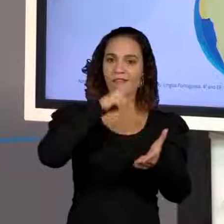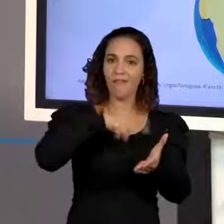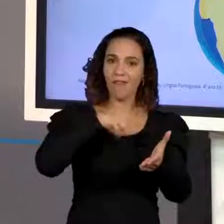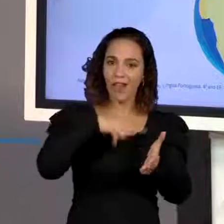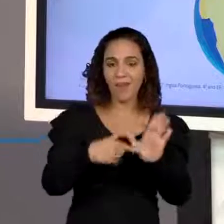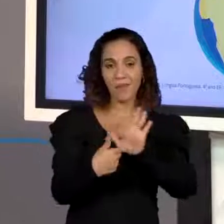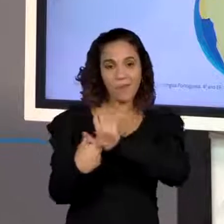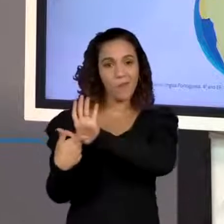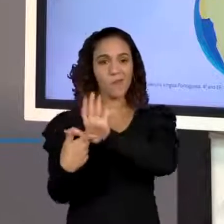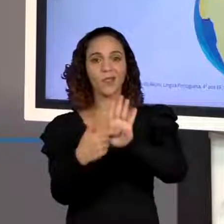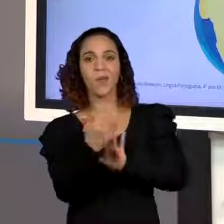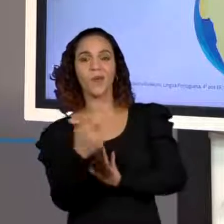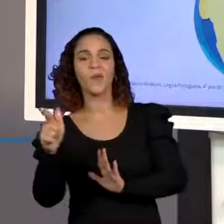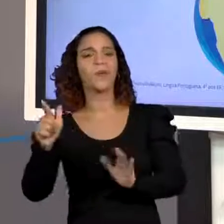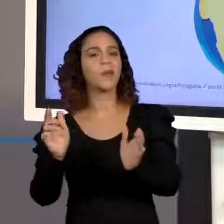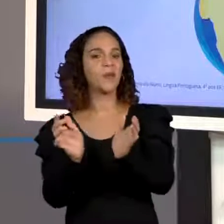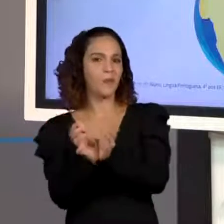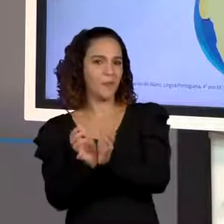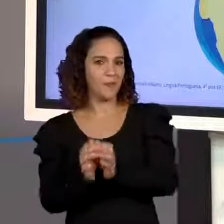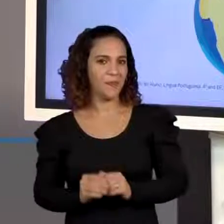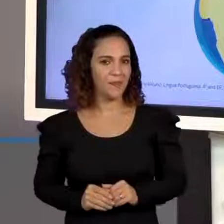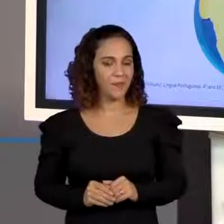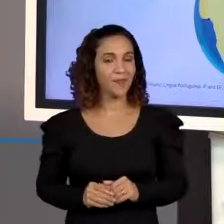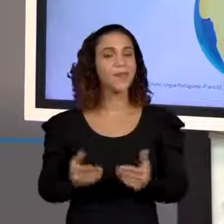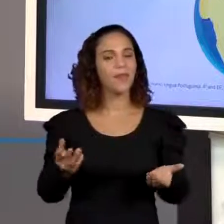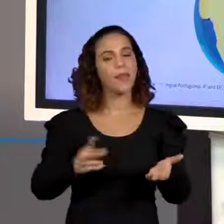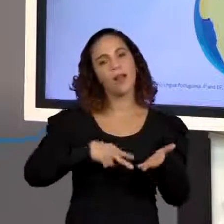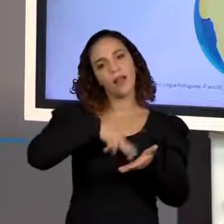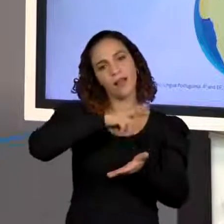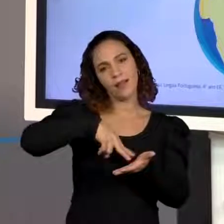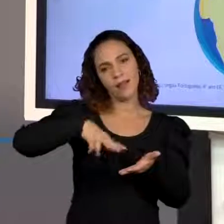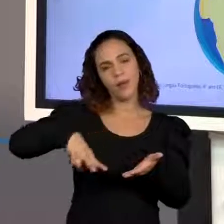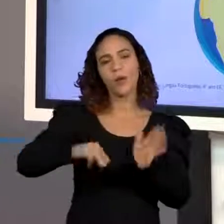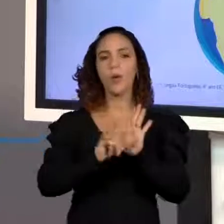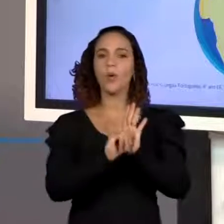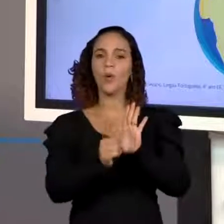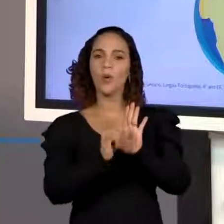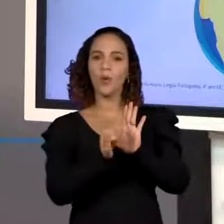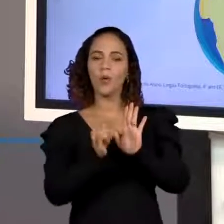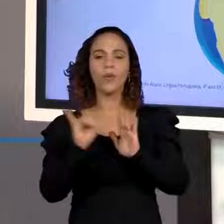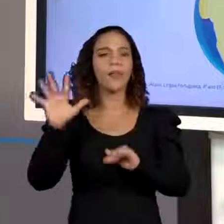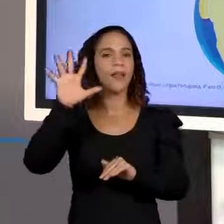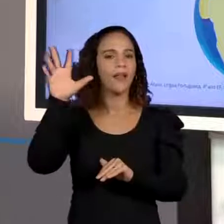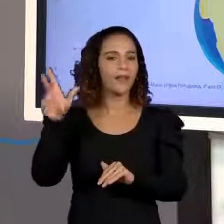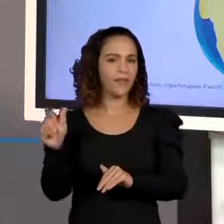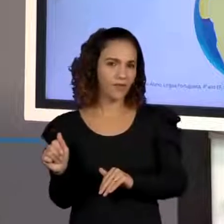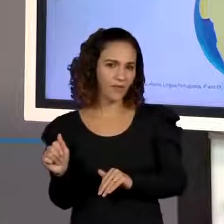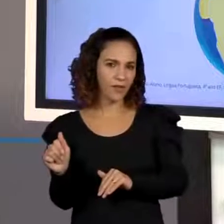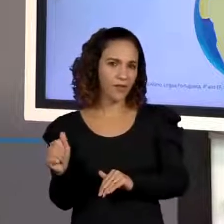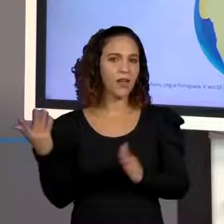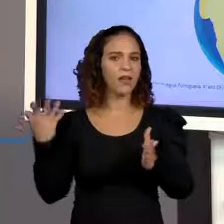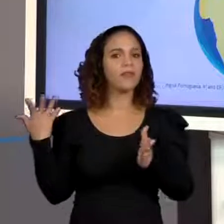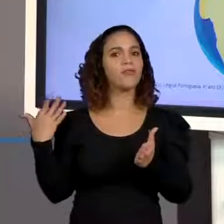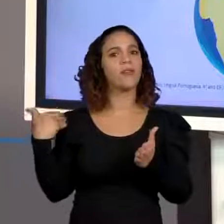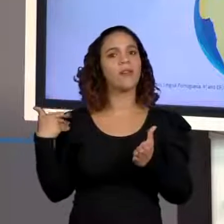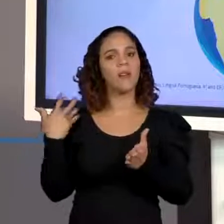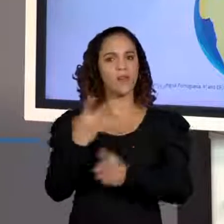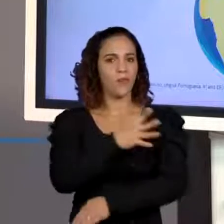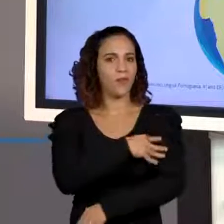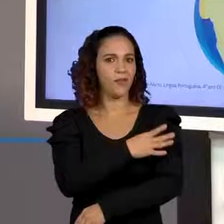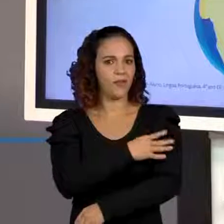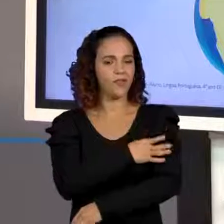aí leituras de contos africanos, que foram os contos que nós fomos lendo aqui durante esse ano, no quarto